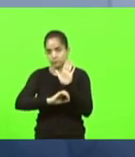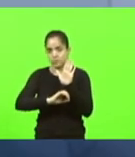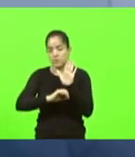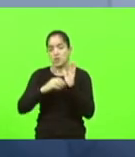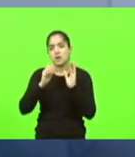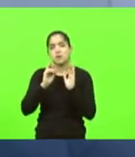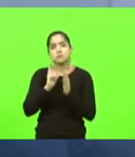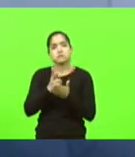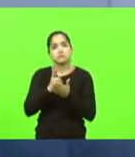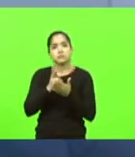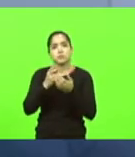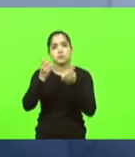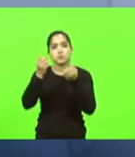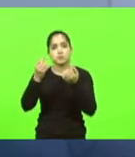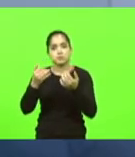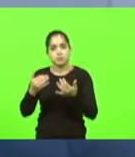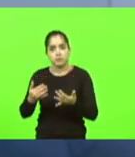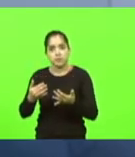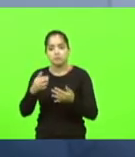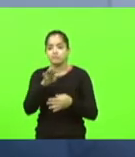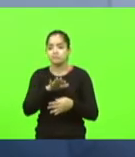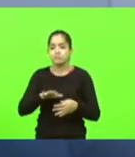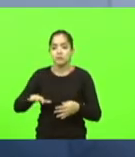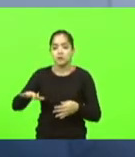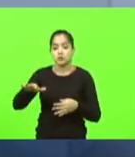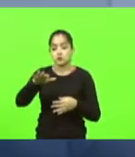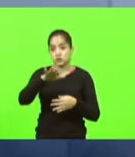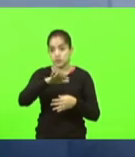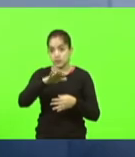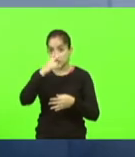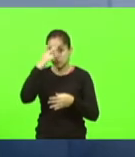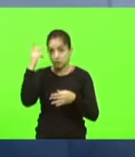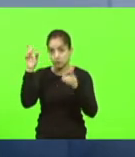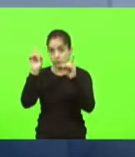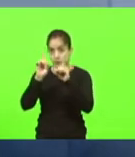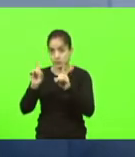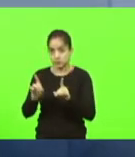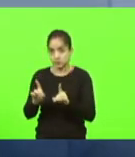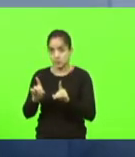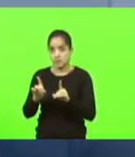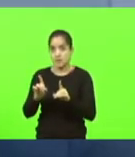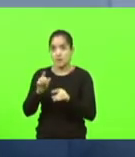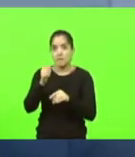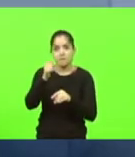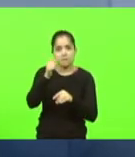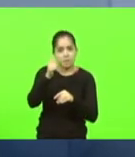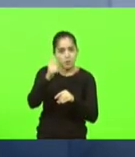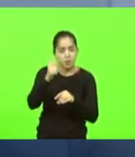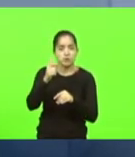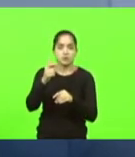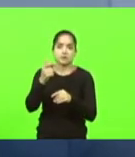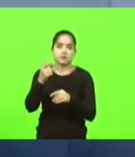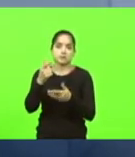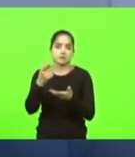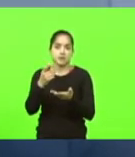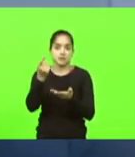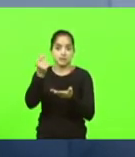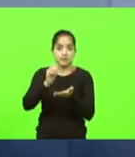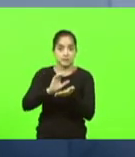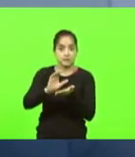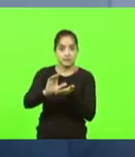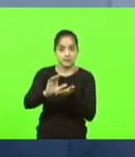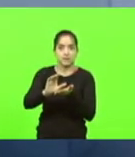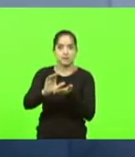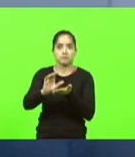no universo geral das pessoas com deficiência, relativamente muito poucas recebem o benefício de prestação continuada, até pelos